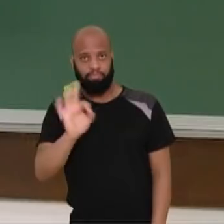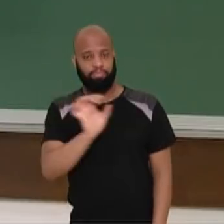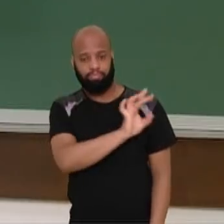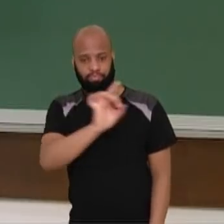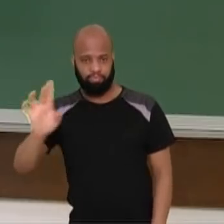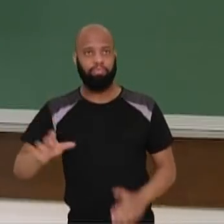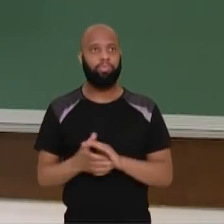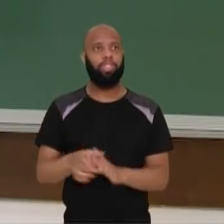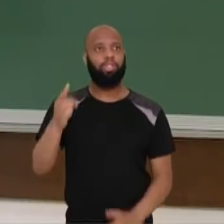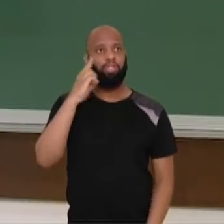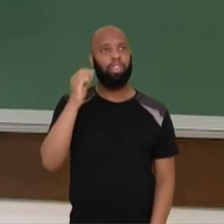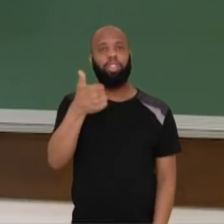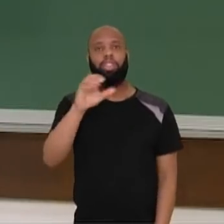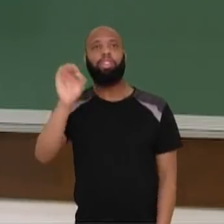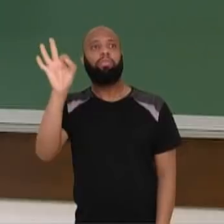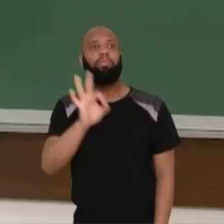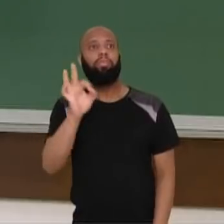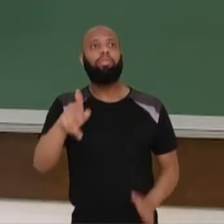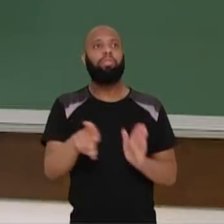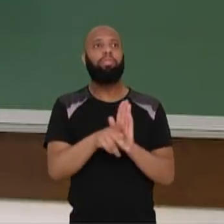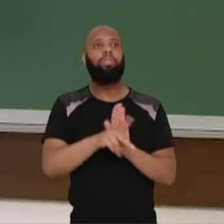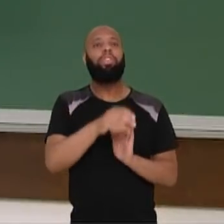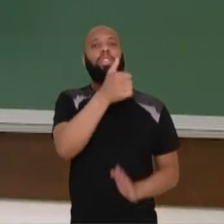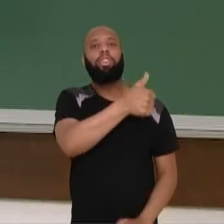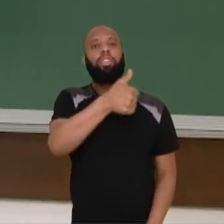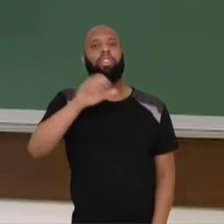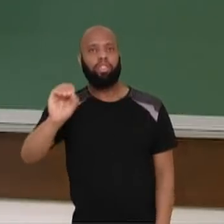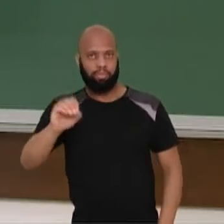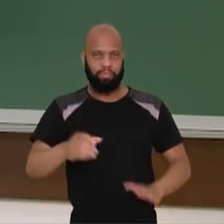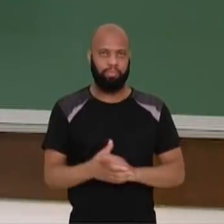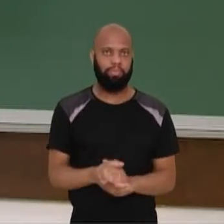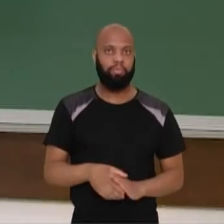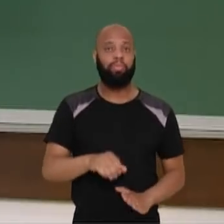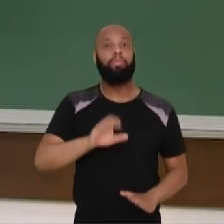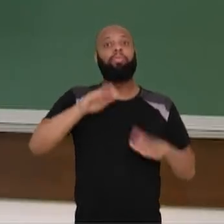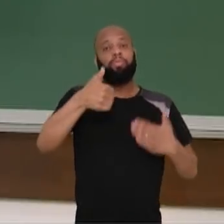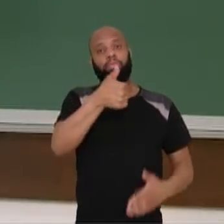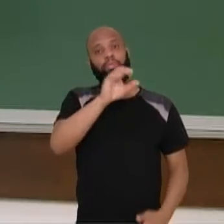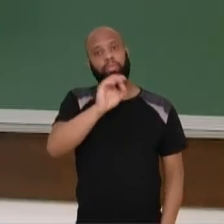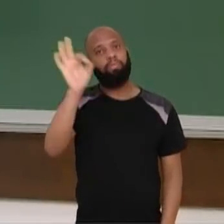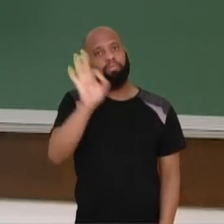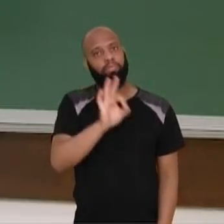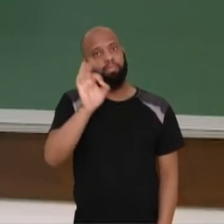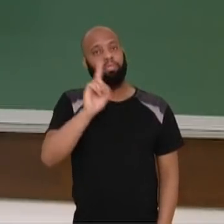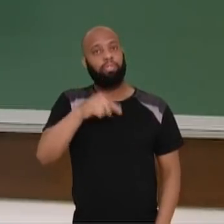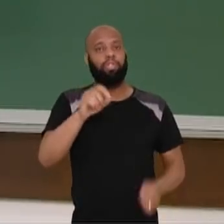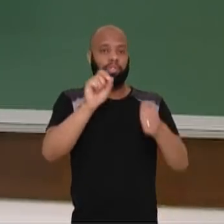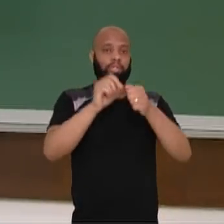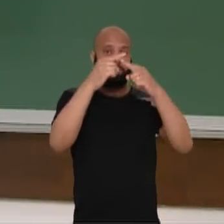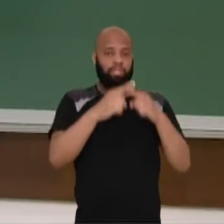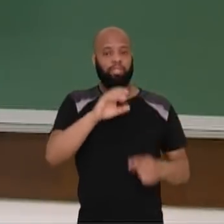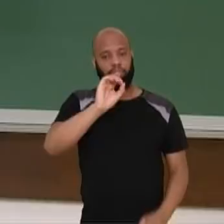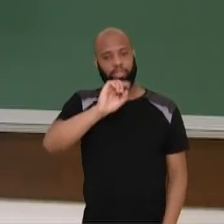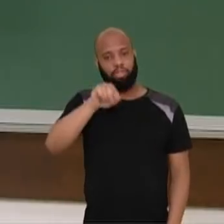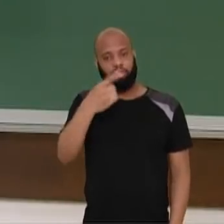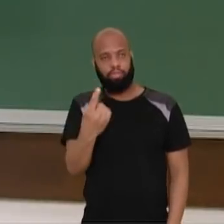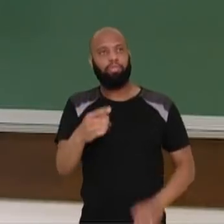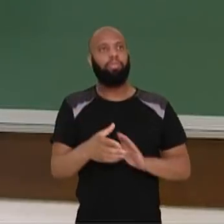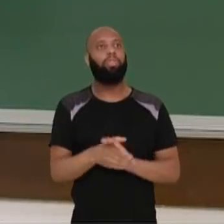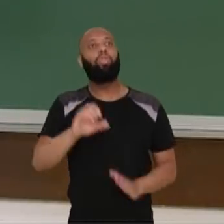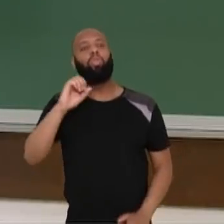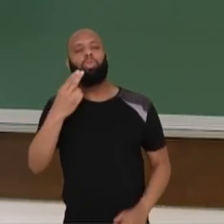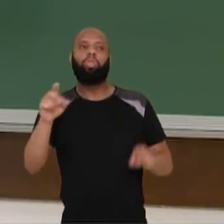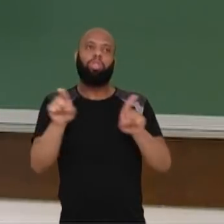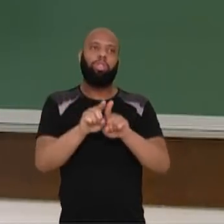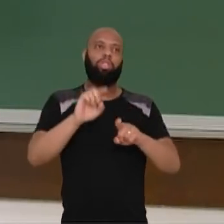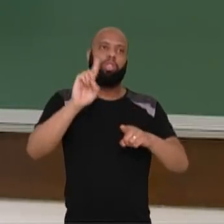um. Então quanto que é 10% de 110? 10% a gente já viu é multiplicar por 0,1